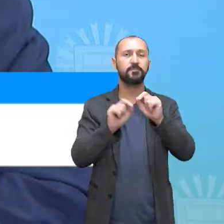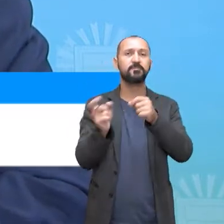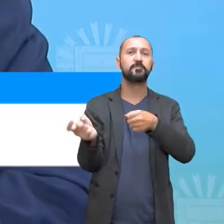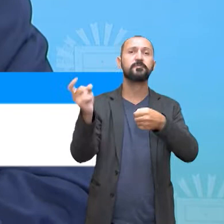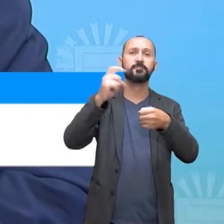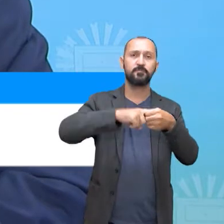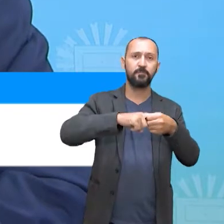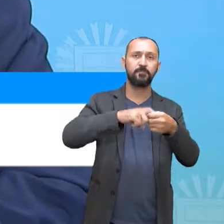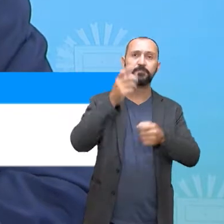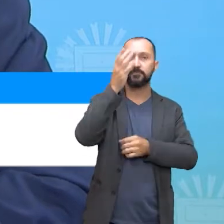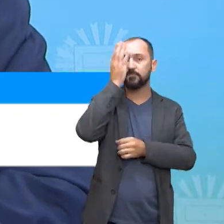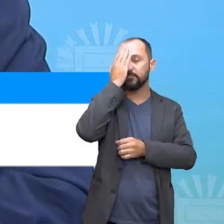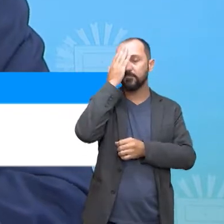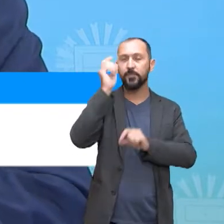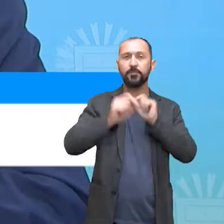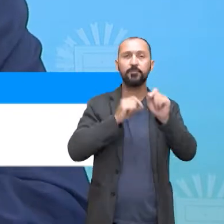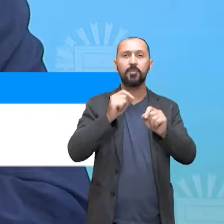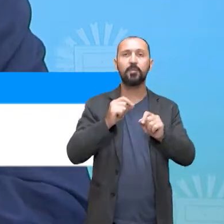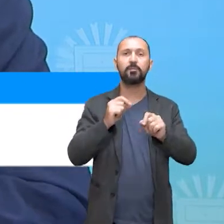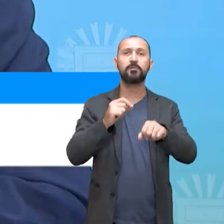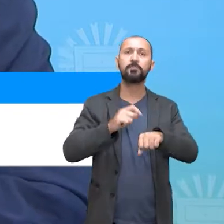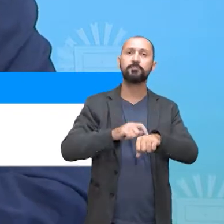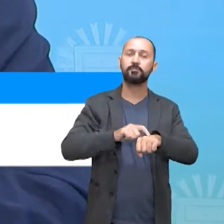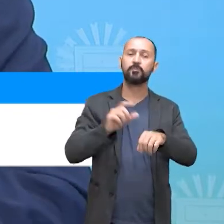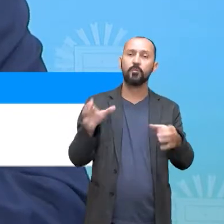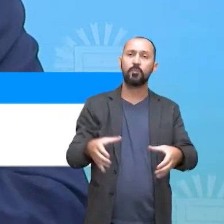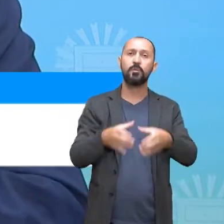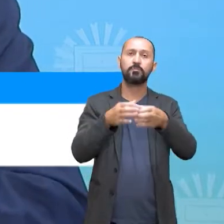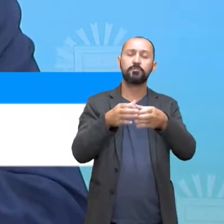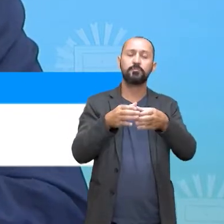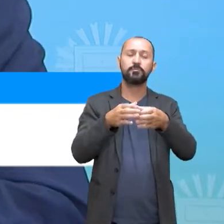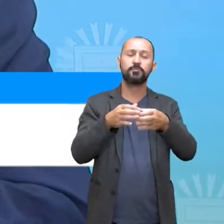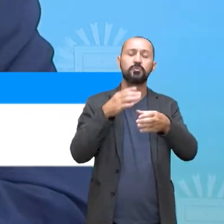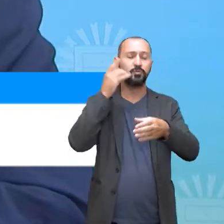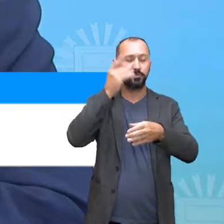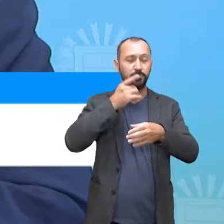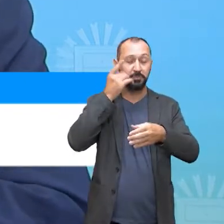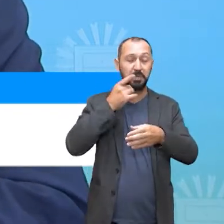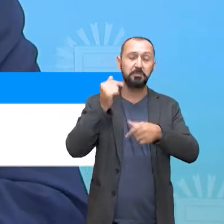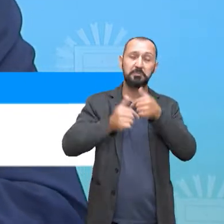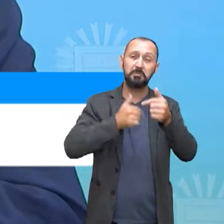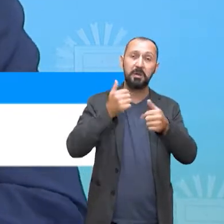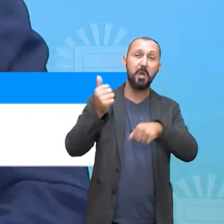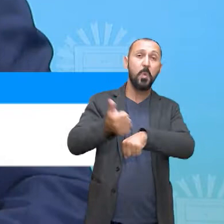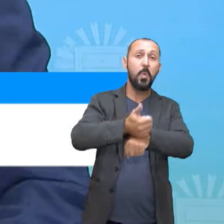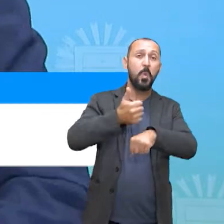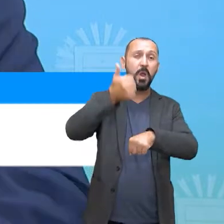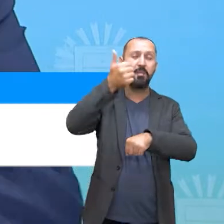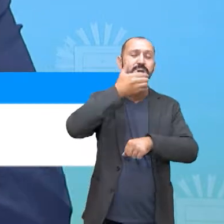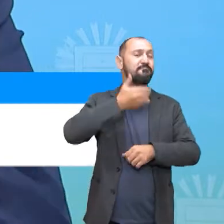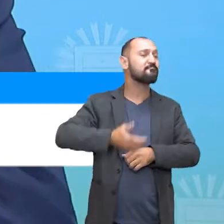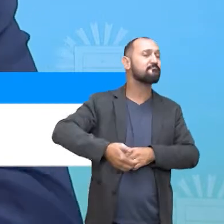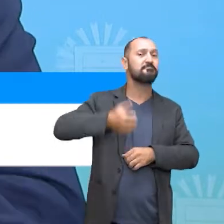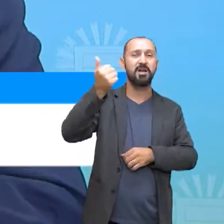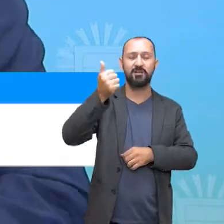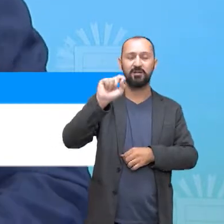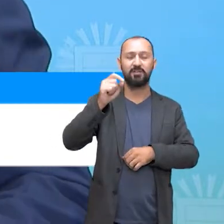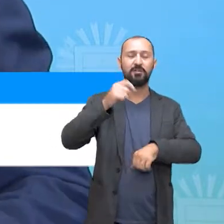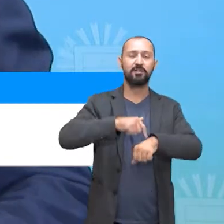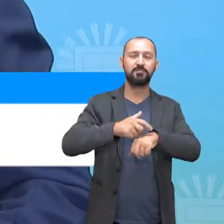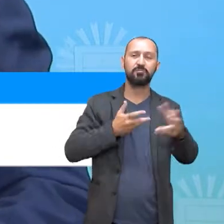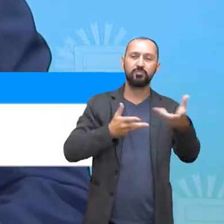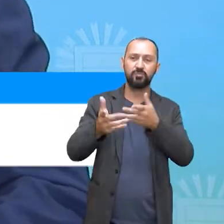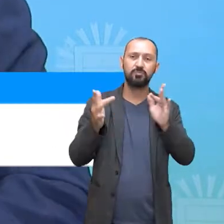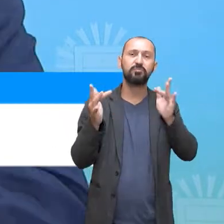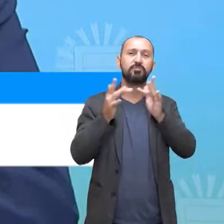com essa volta e tenho certeza que o rendimento parlamentar sobe muito com